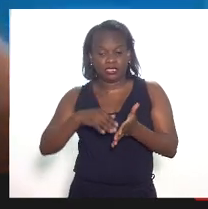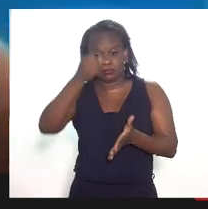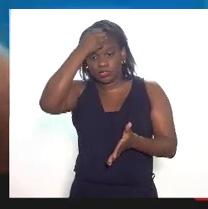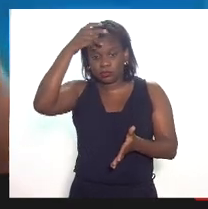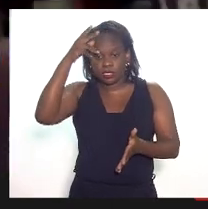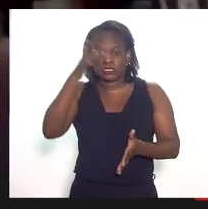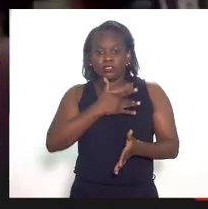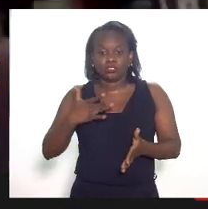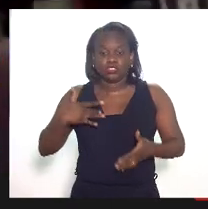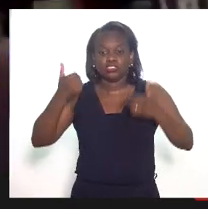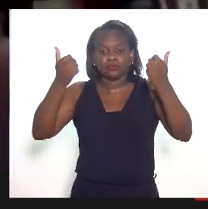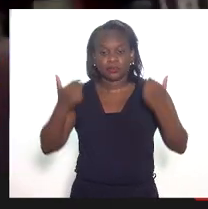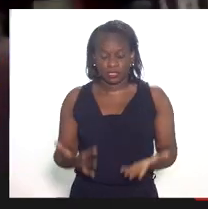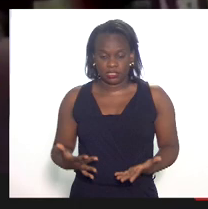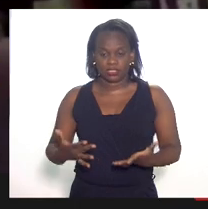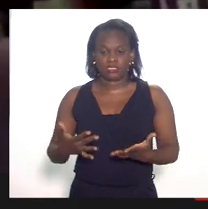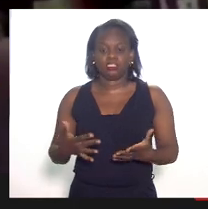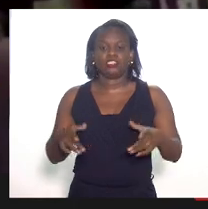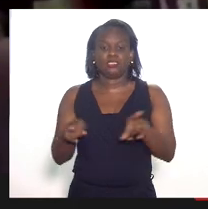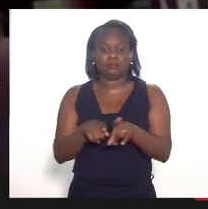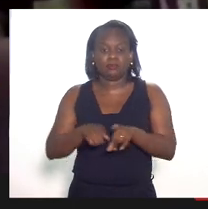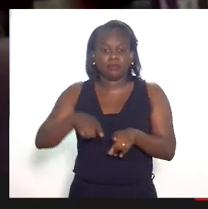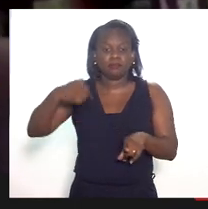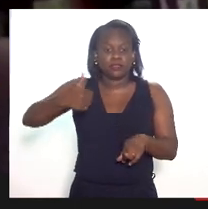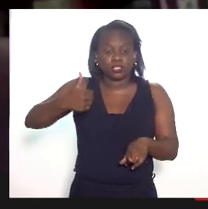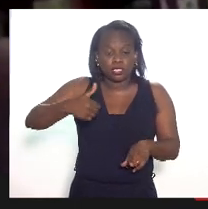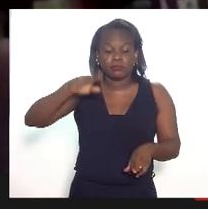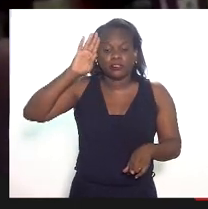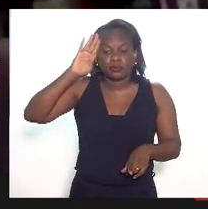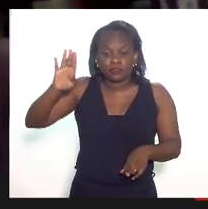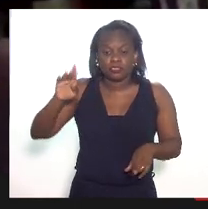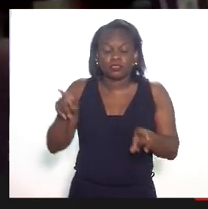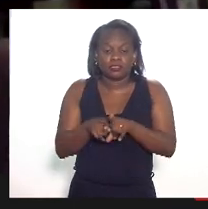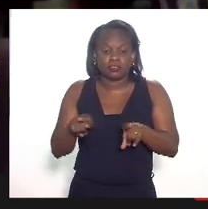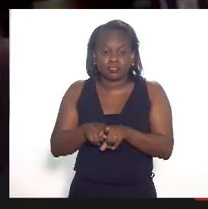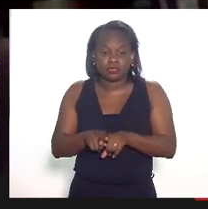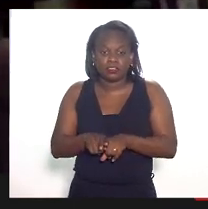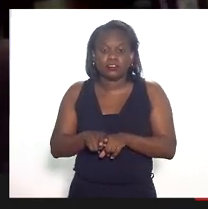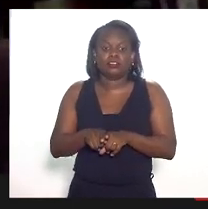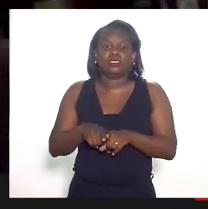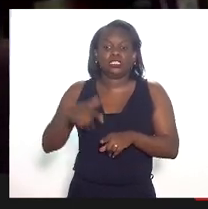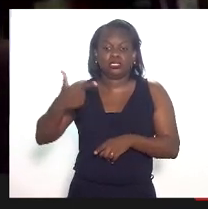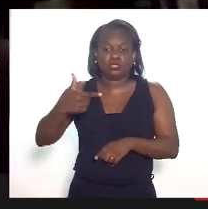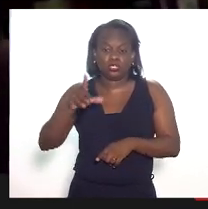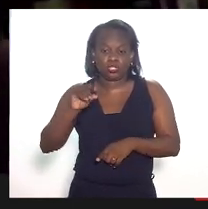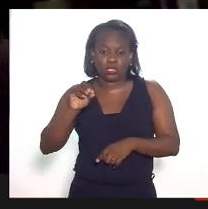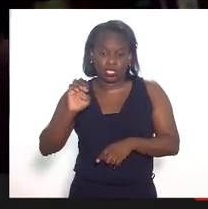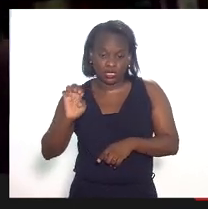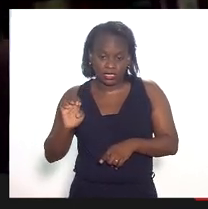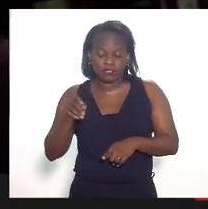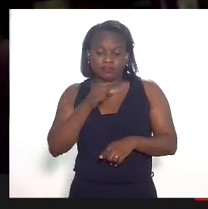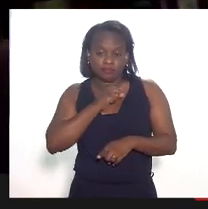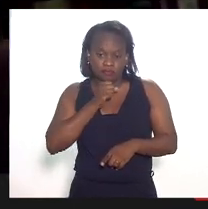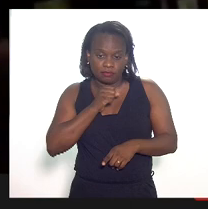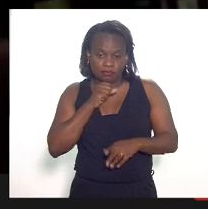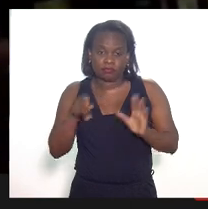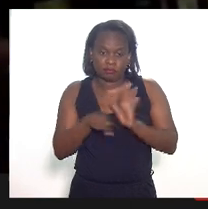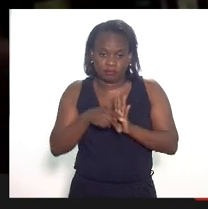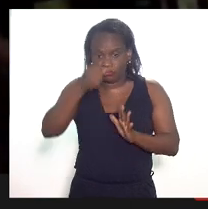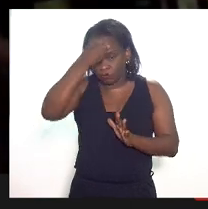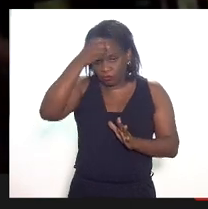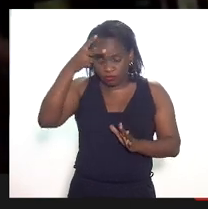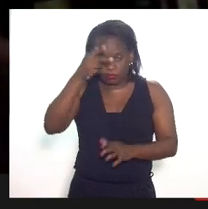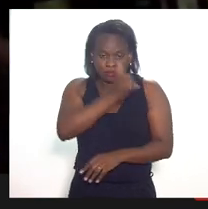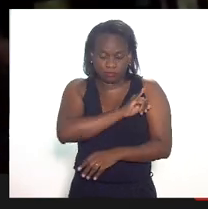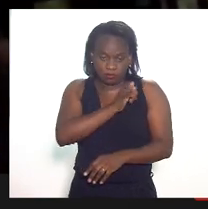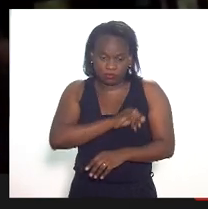gostaria que se manifestasse e priorizasse, sobretudo, também a segunda dose dos pacientes idosos do nosso município